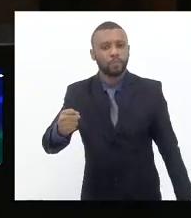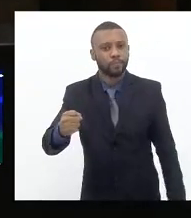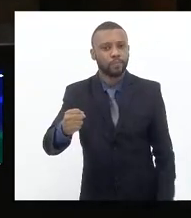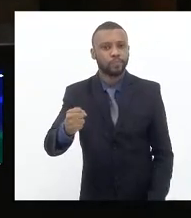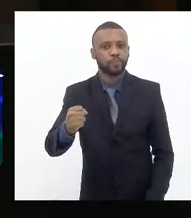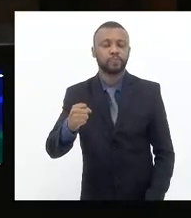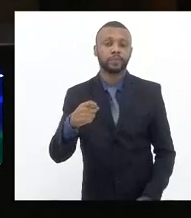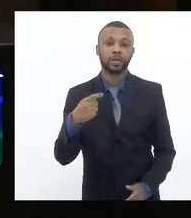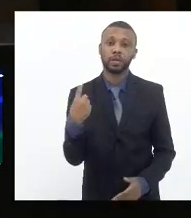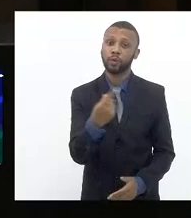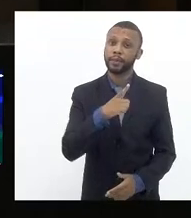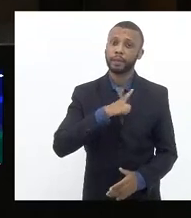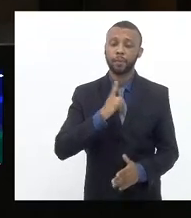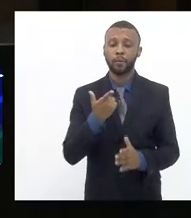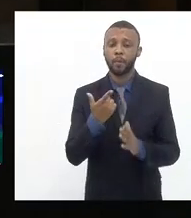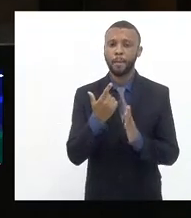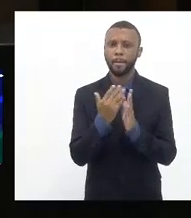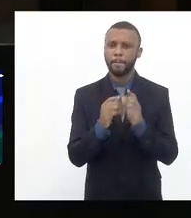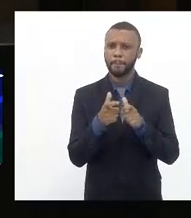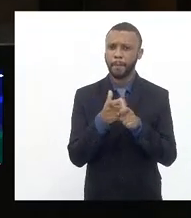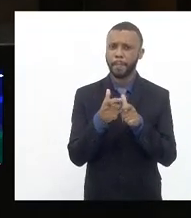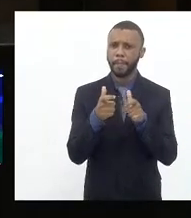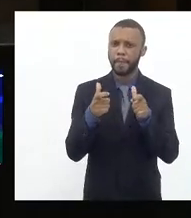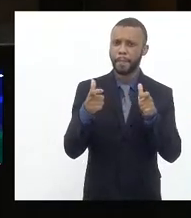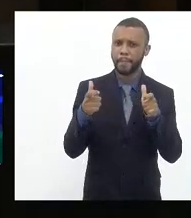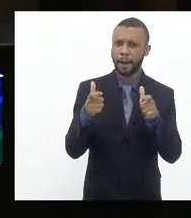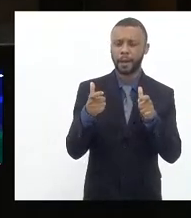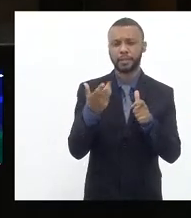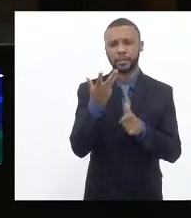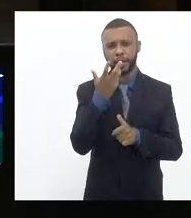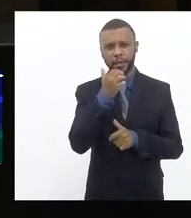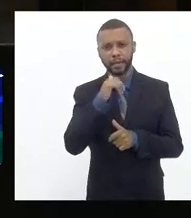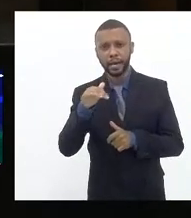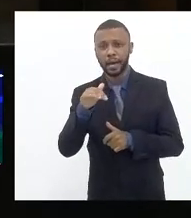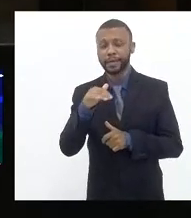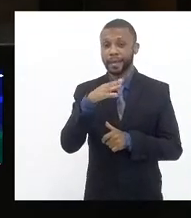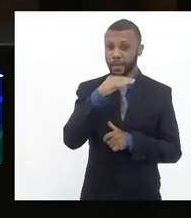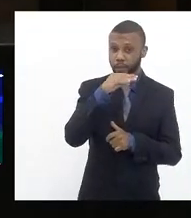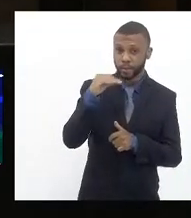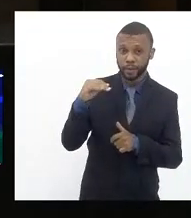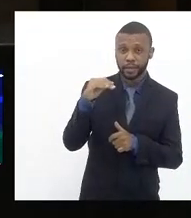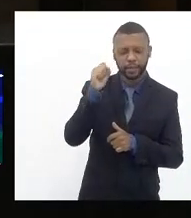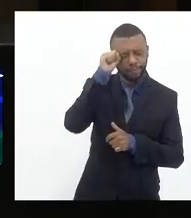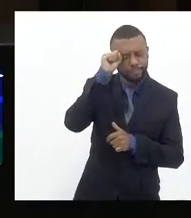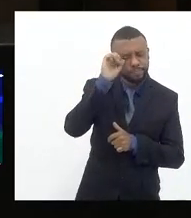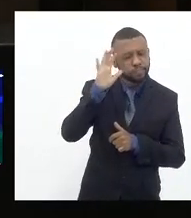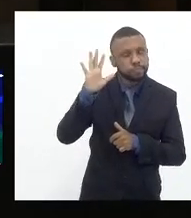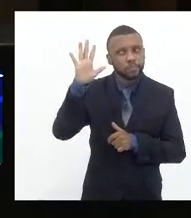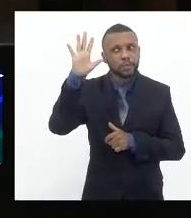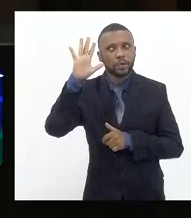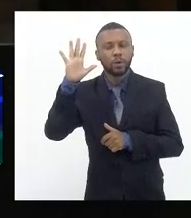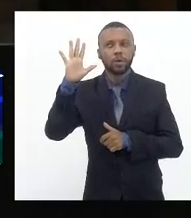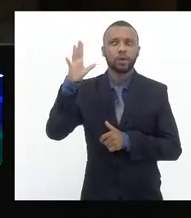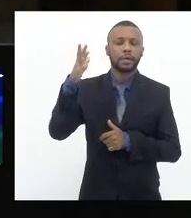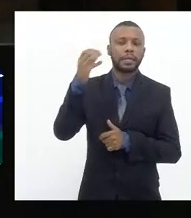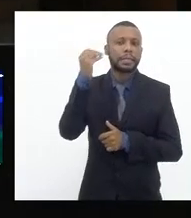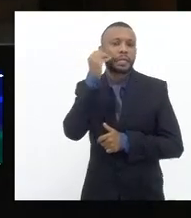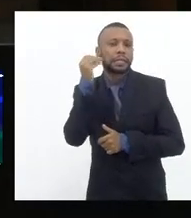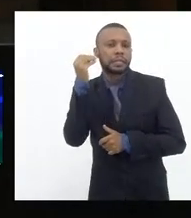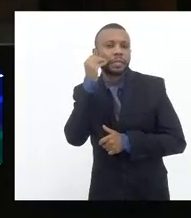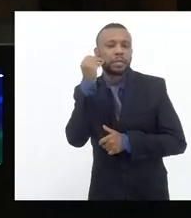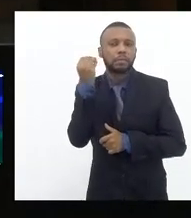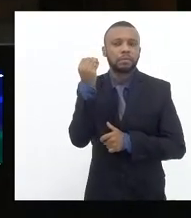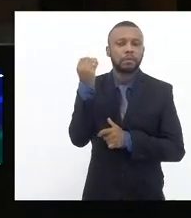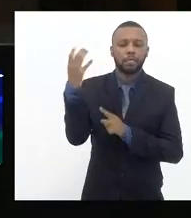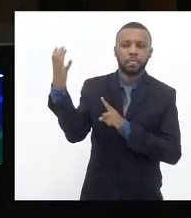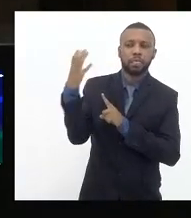um aumento significativo de crianças e adolescentes que estão sucumbindo com as